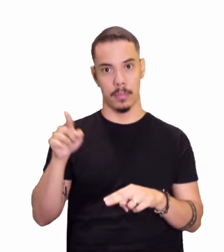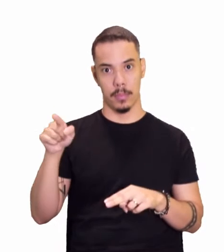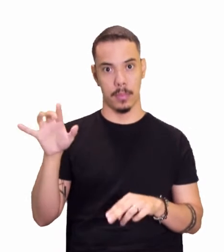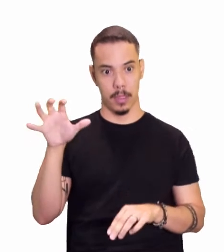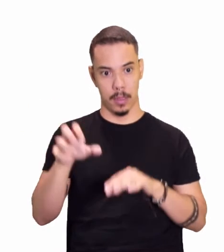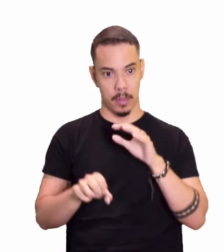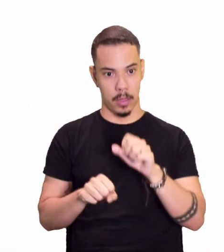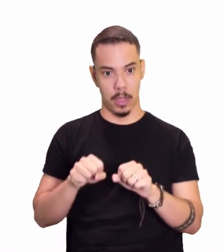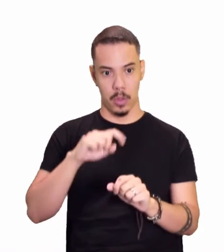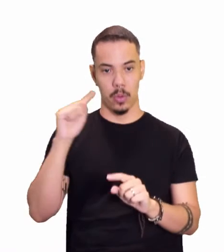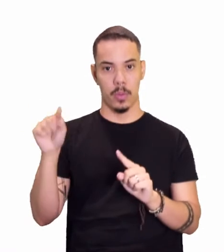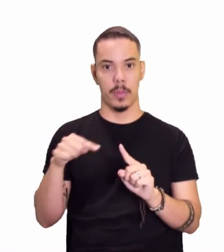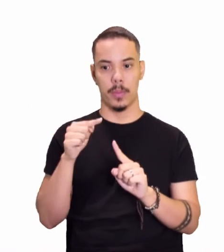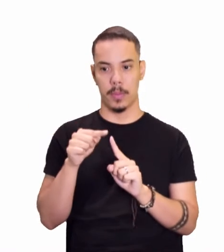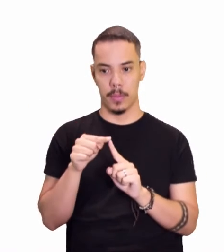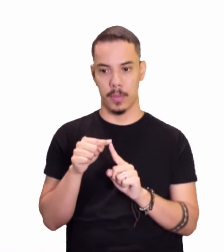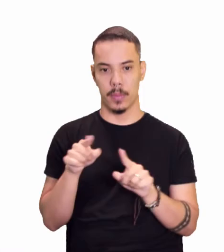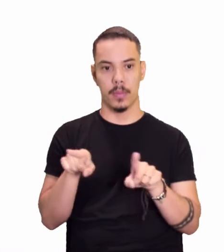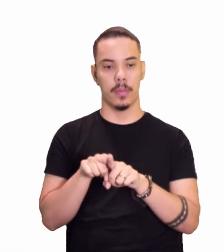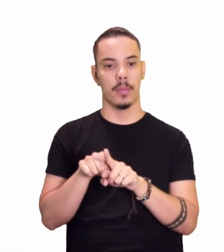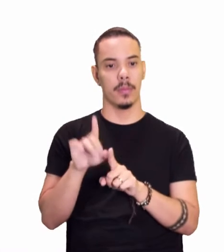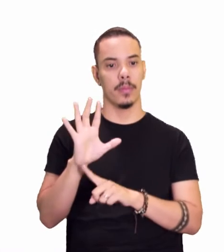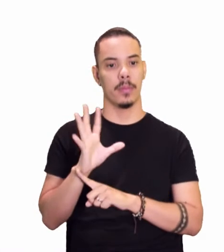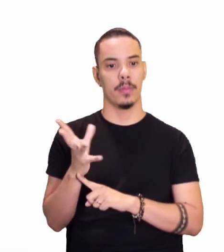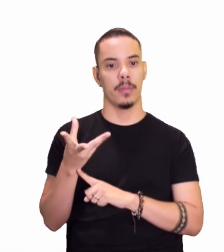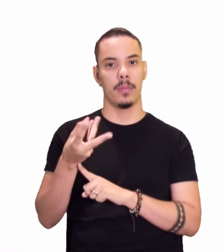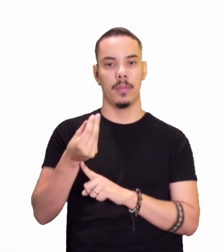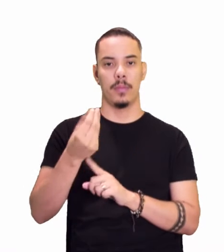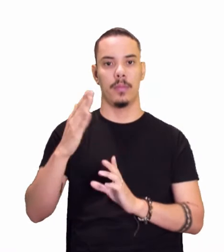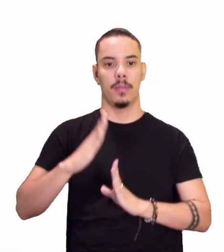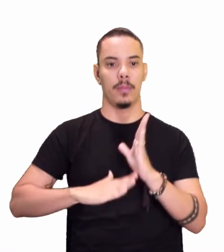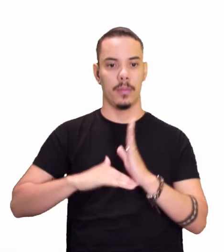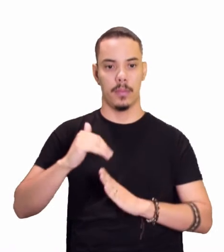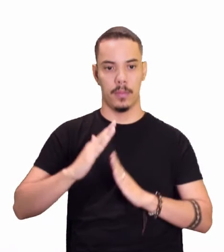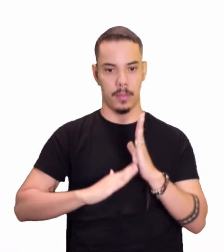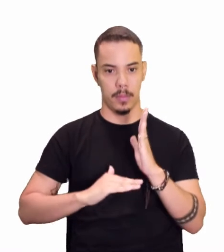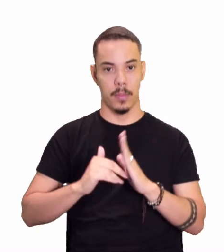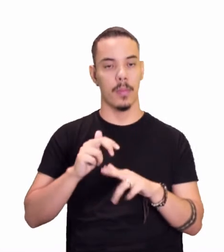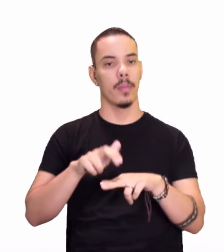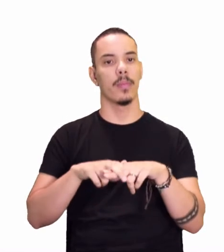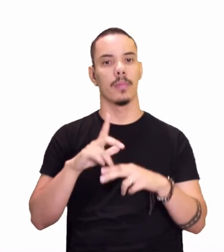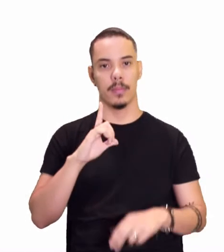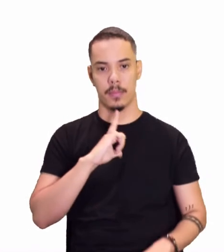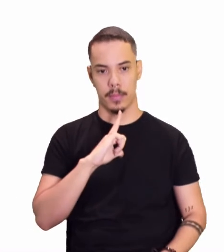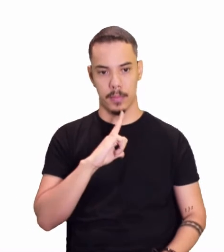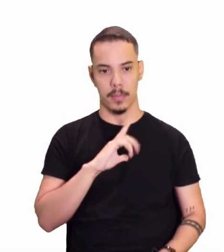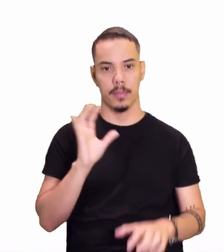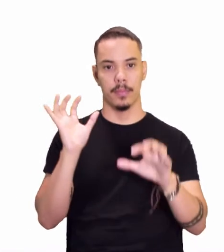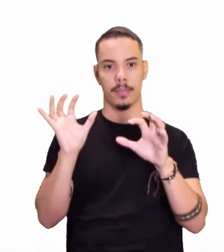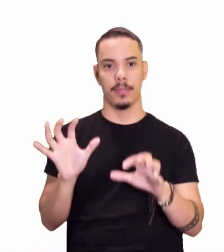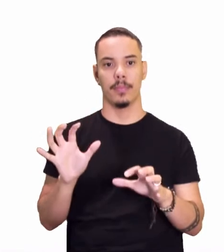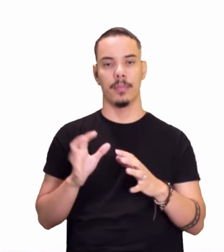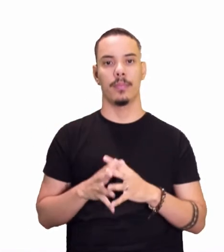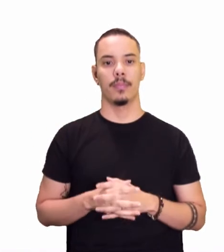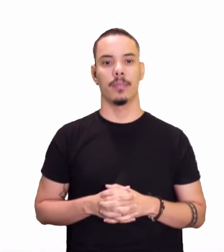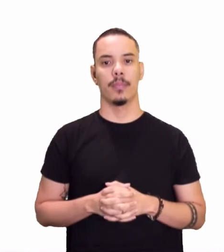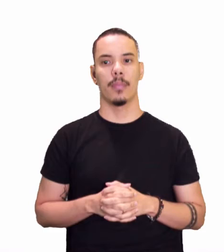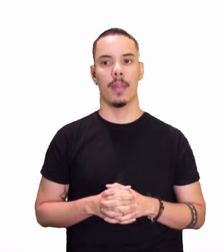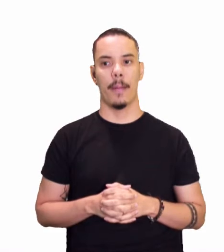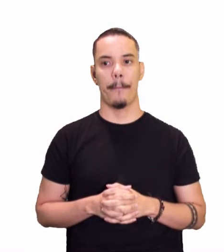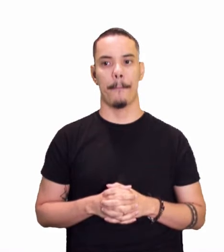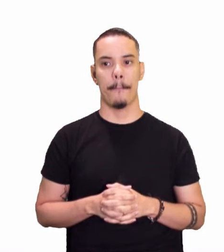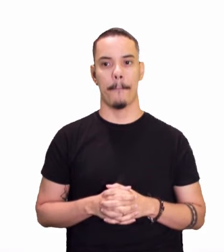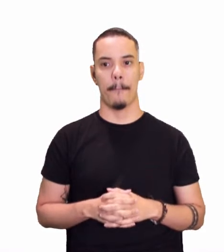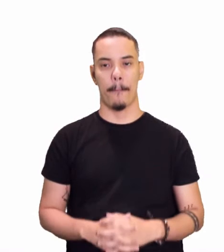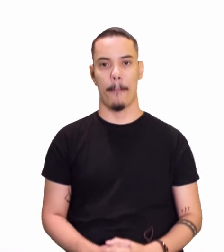com esse objetivo. Nas artes plásticas, certo? Por isso a gente tem aqui o humanismo nas artes, né? Nas